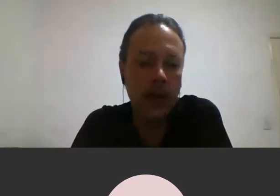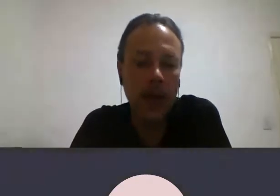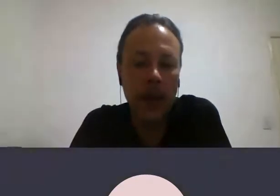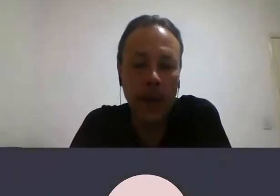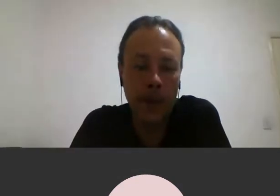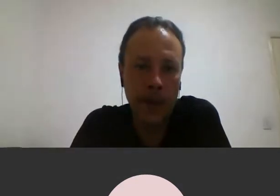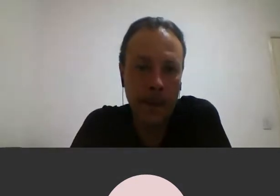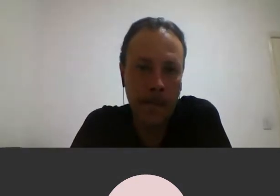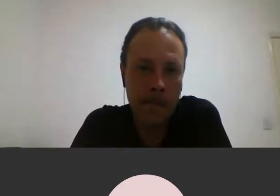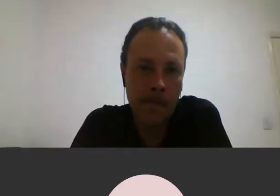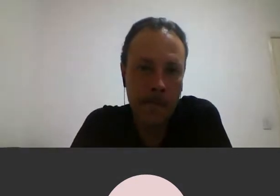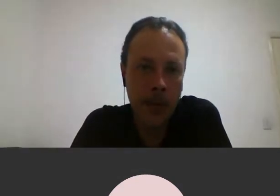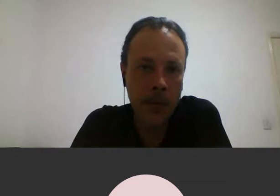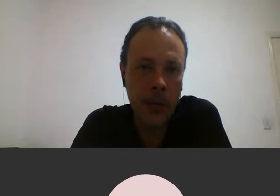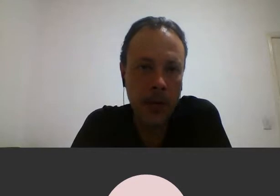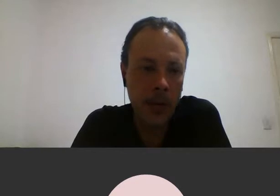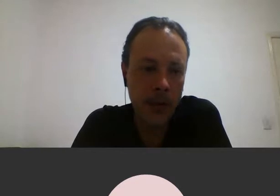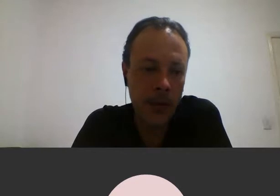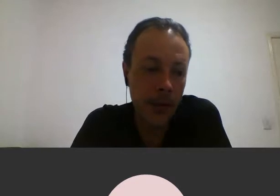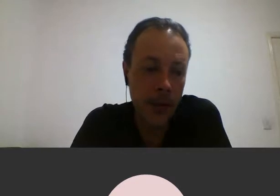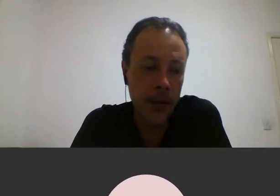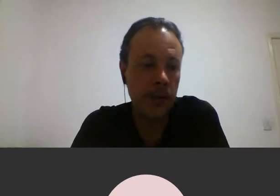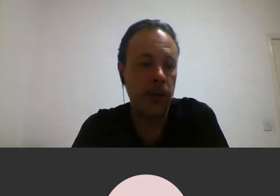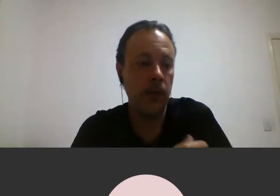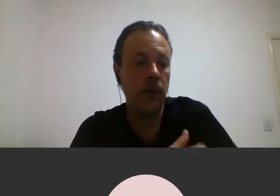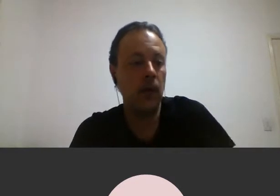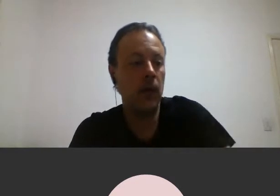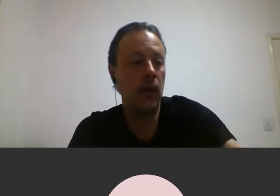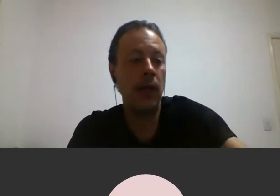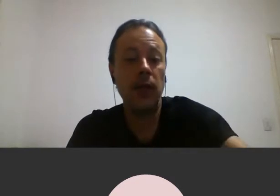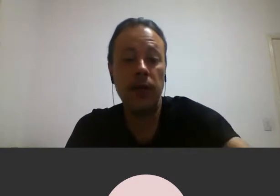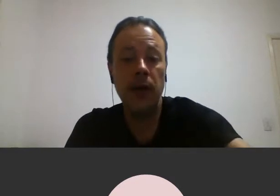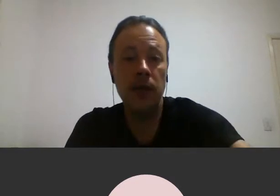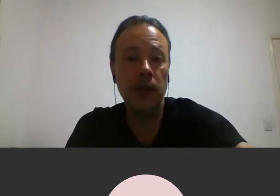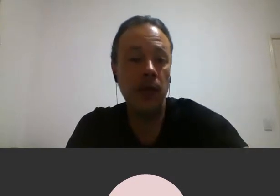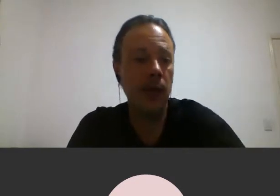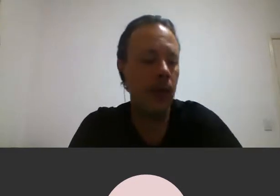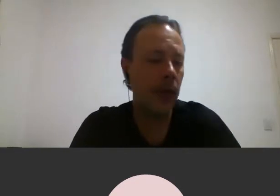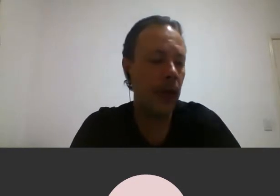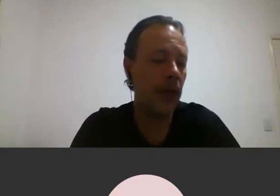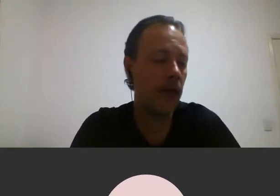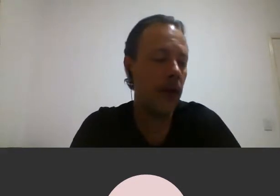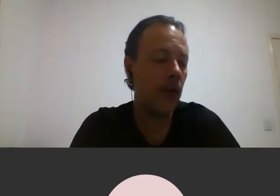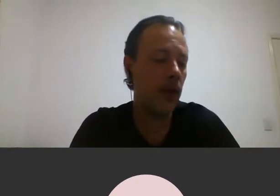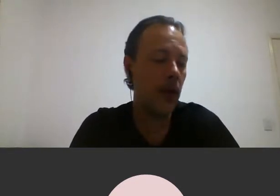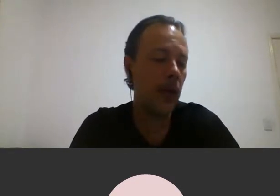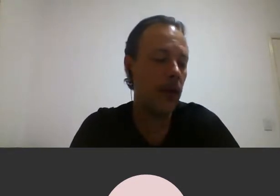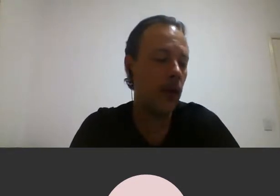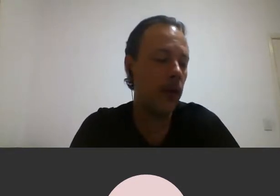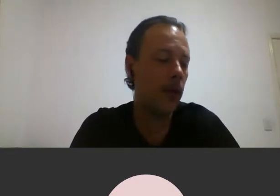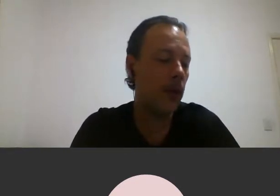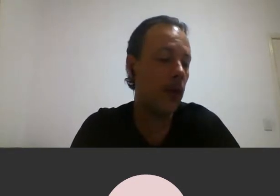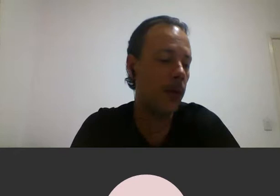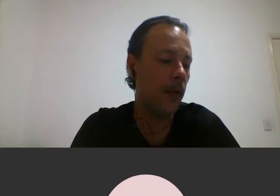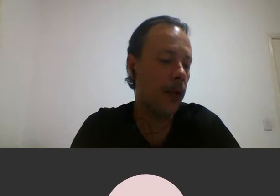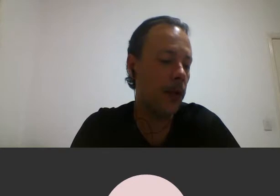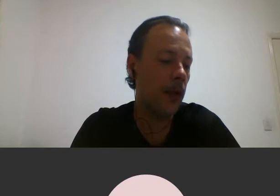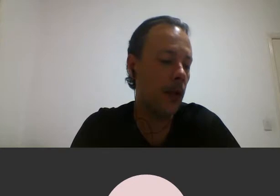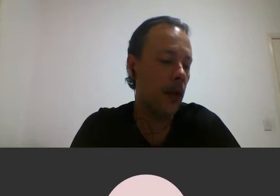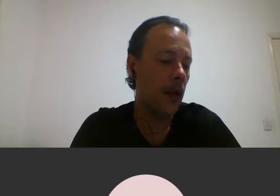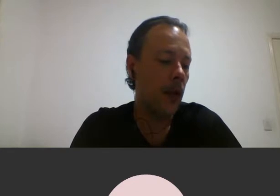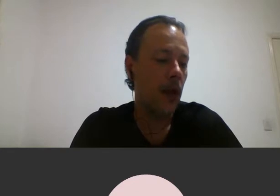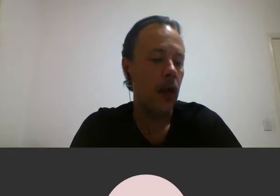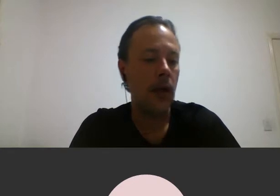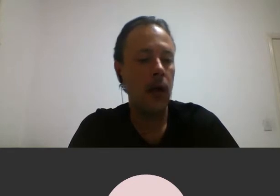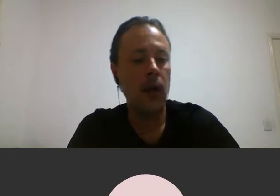lá, ele vai dar erro. Por isso que, às vezes, você, né, quem já fez isso, fala, pô, por que estava dando erro? Você acaba descobrindo muito depois,